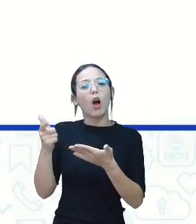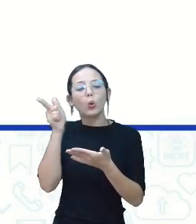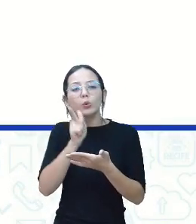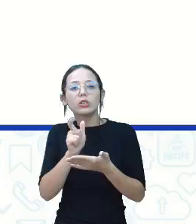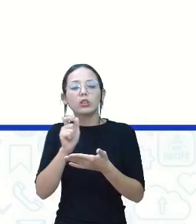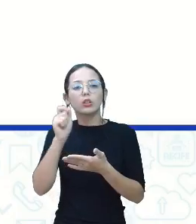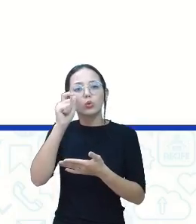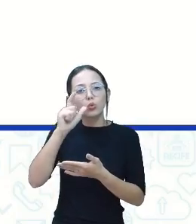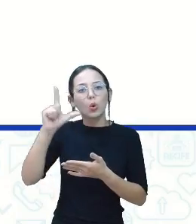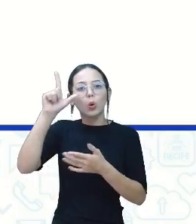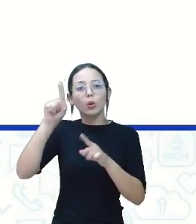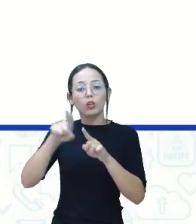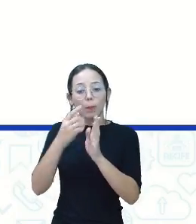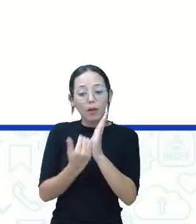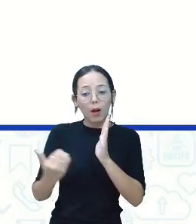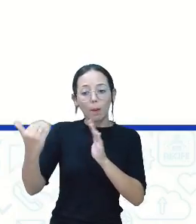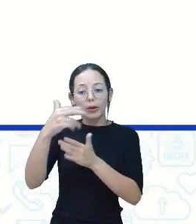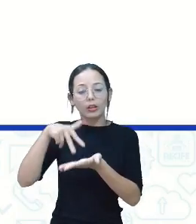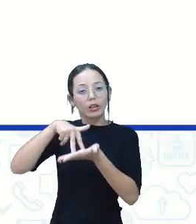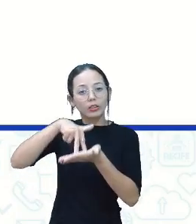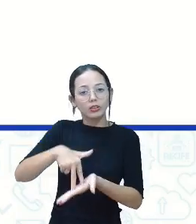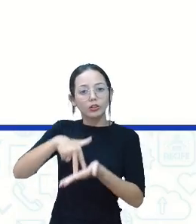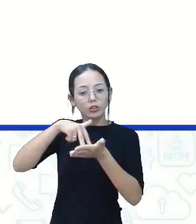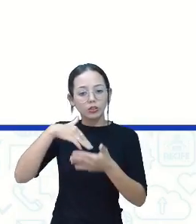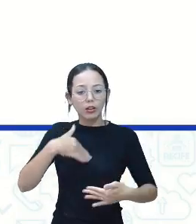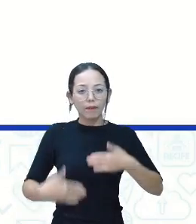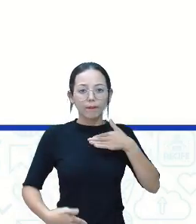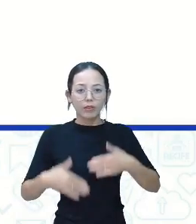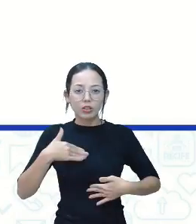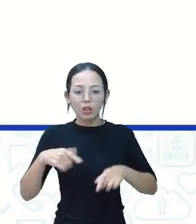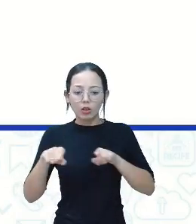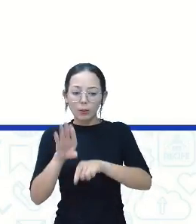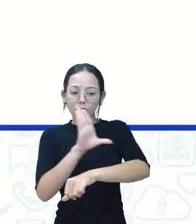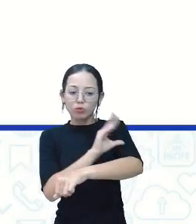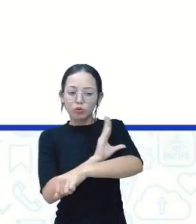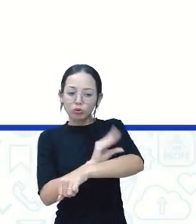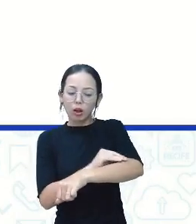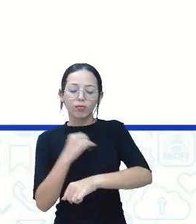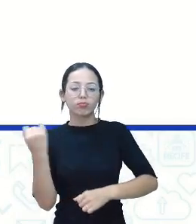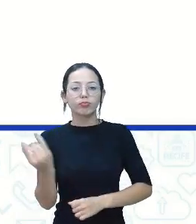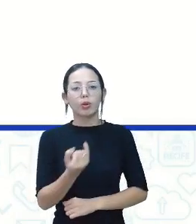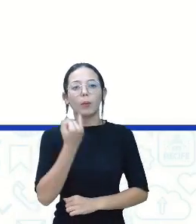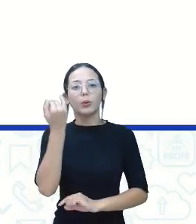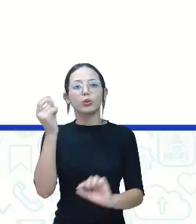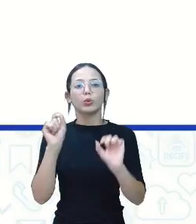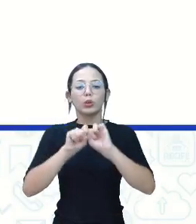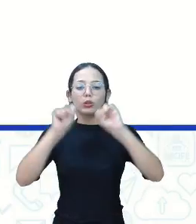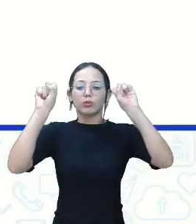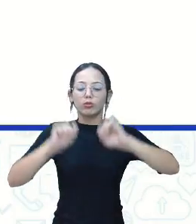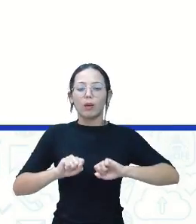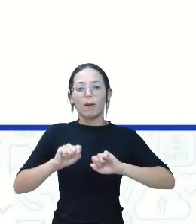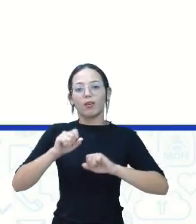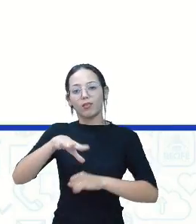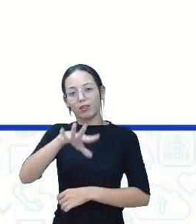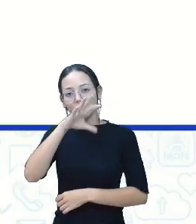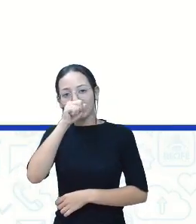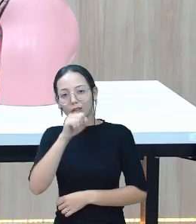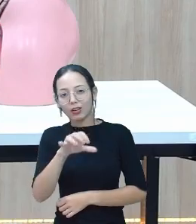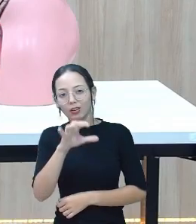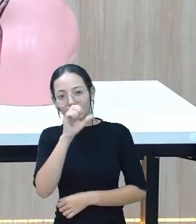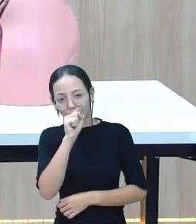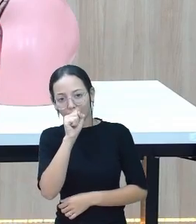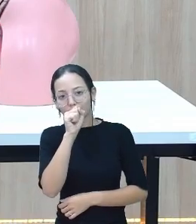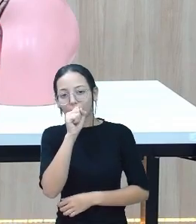a resistência física e recuperação muscular. Então, como é importante o nosso sistema respiratório?